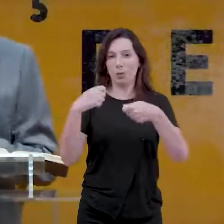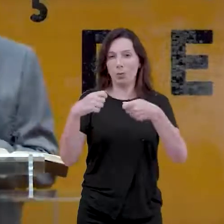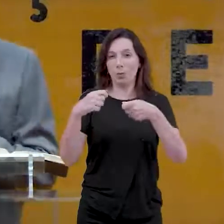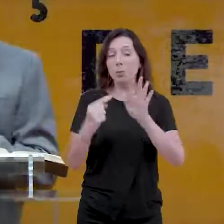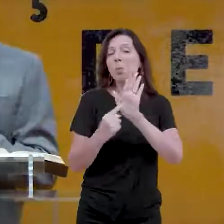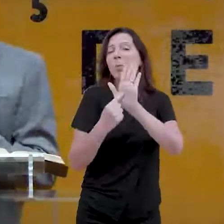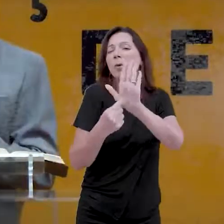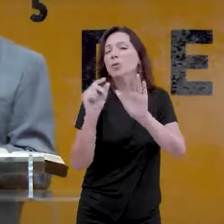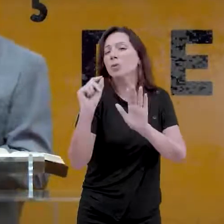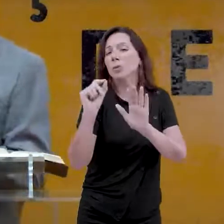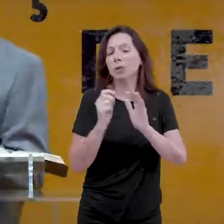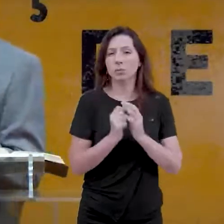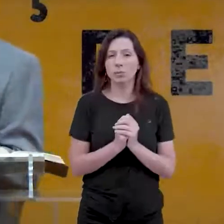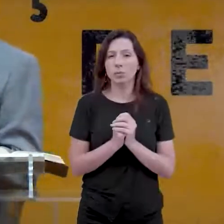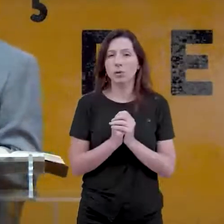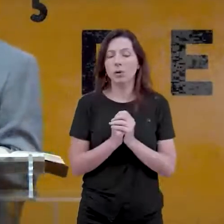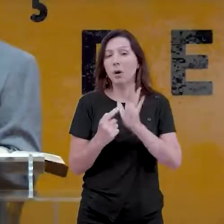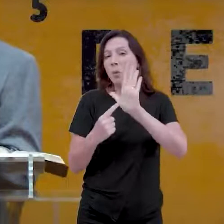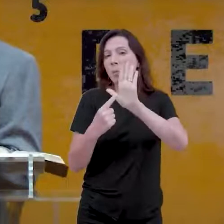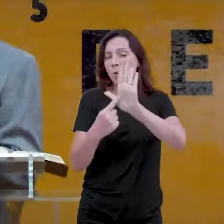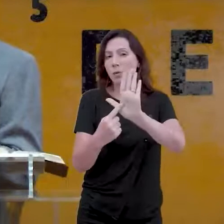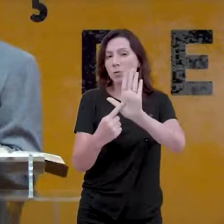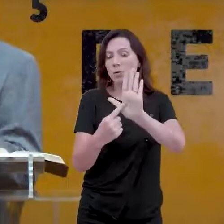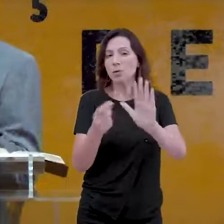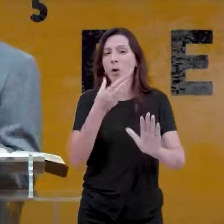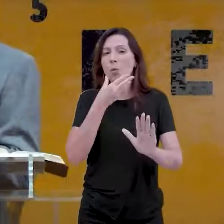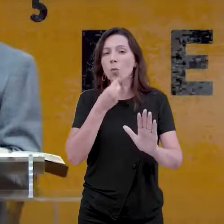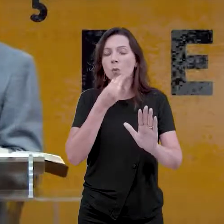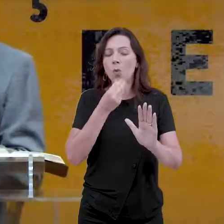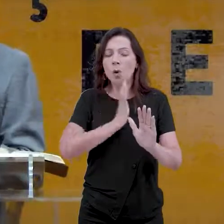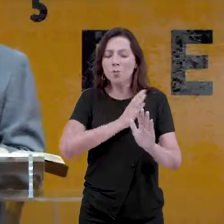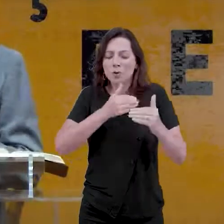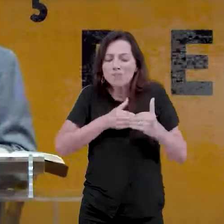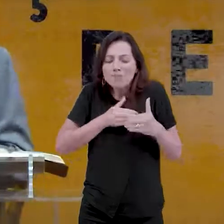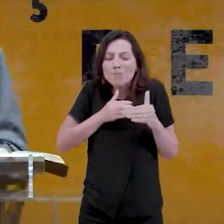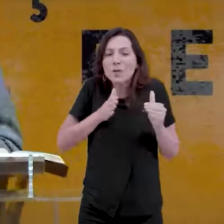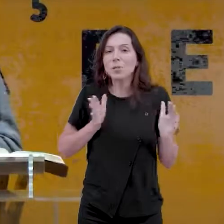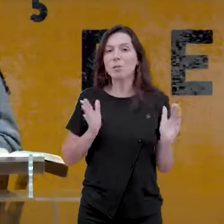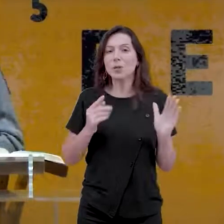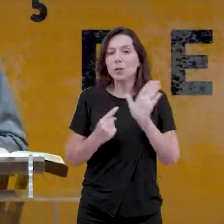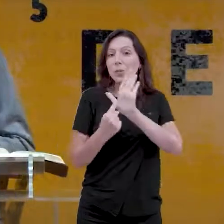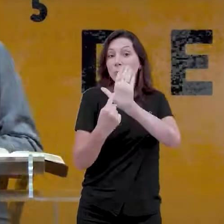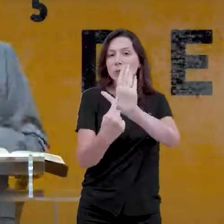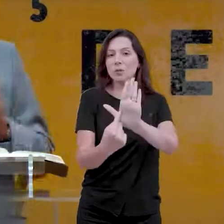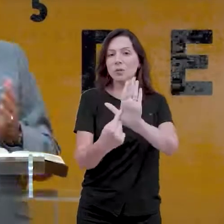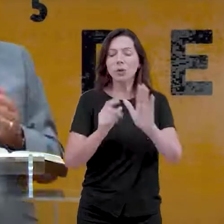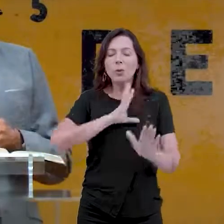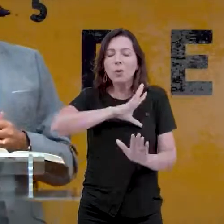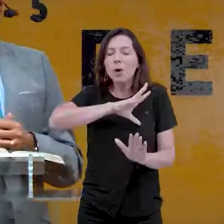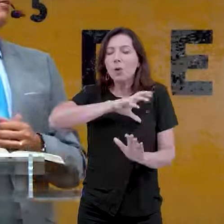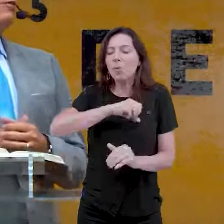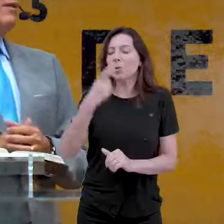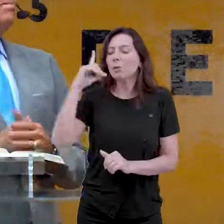o que ele retrata para nós. É um homem rasgando o seu coração, demonstrando o seu